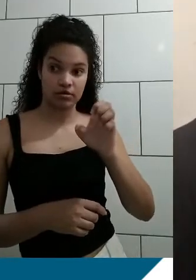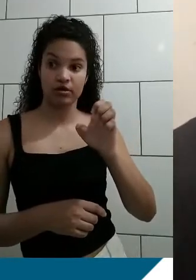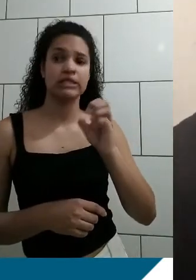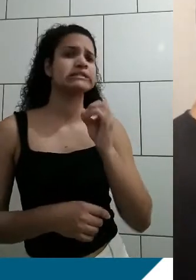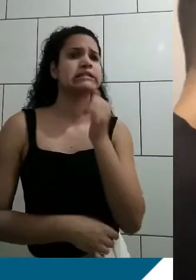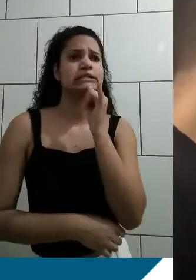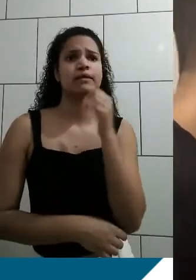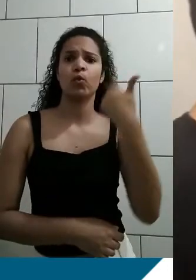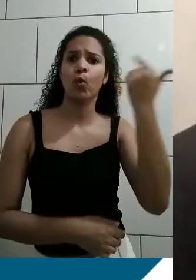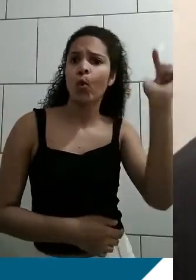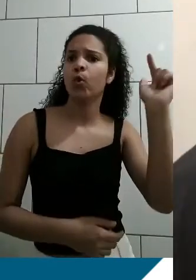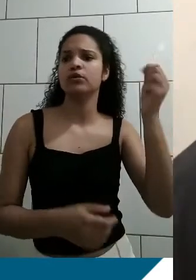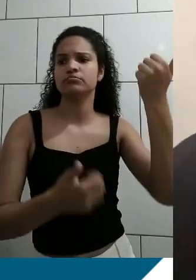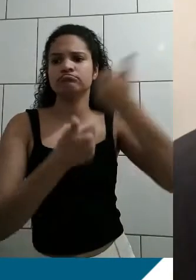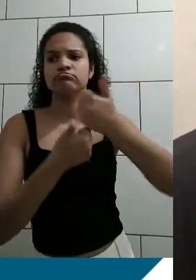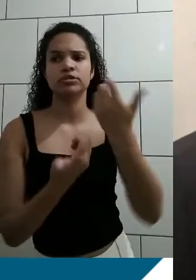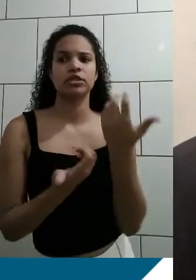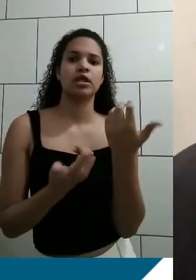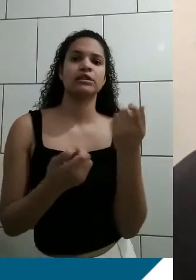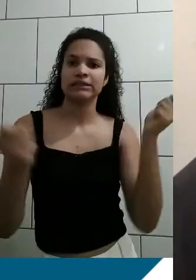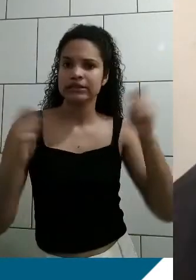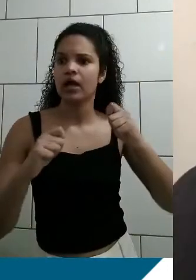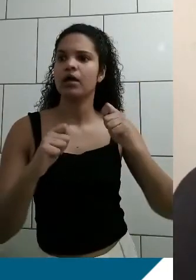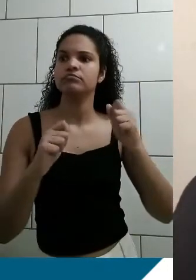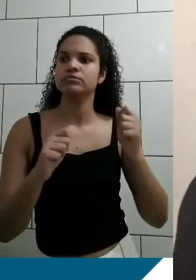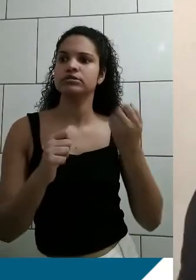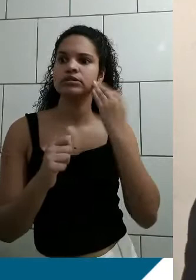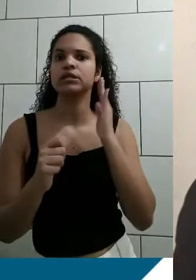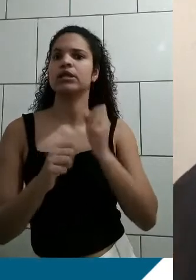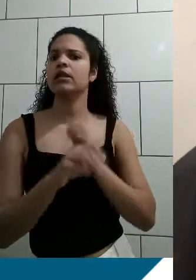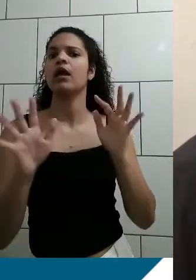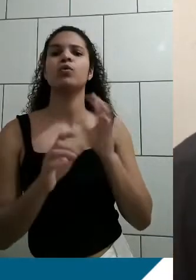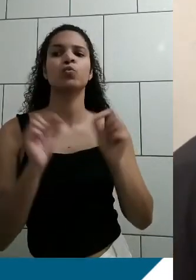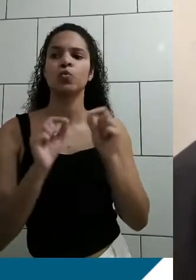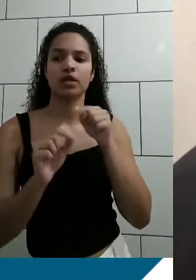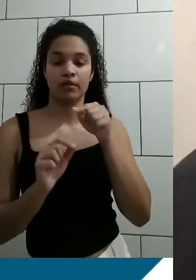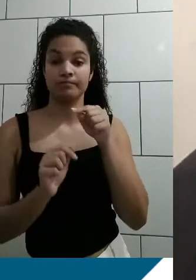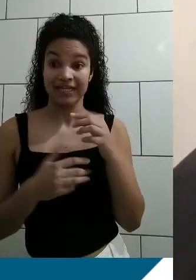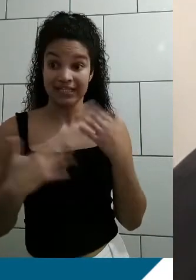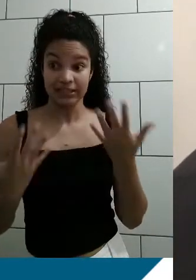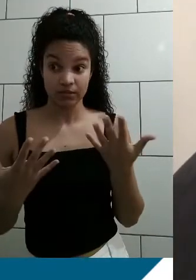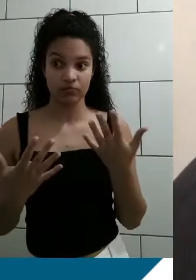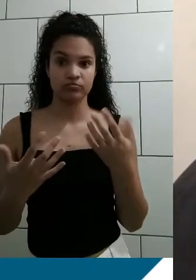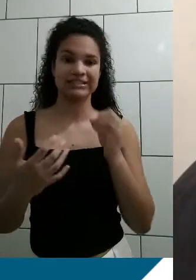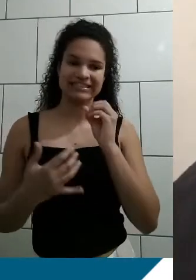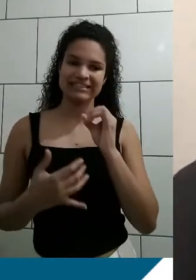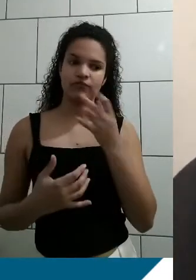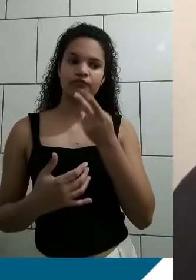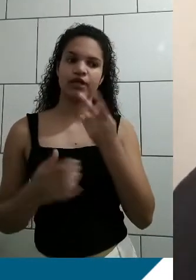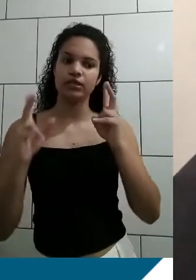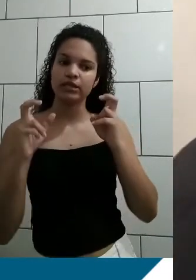essa grandeza. Então, toda vez que eu falo da realização de alguma ação ou de alguma atividade, esses processos,